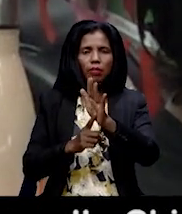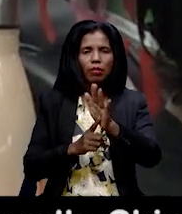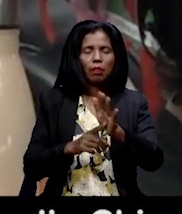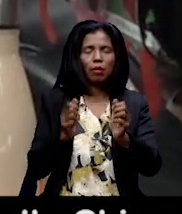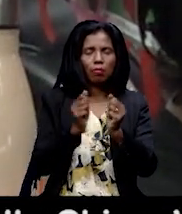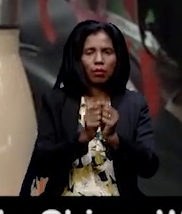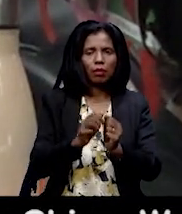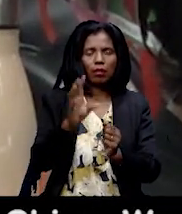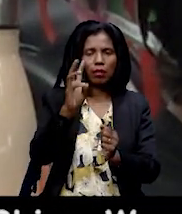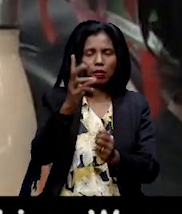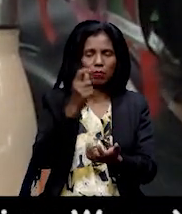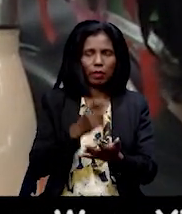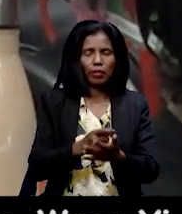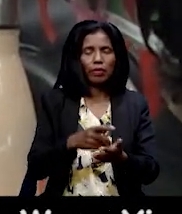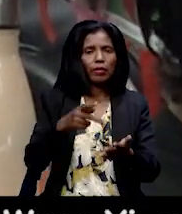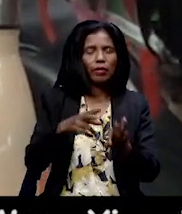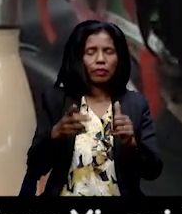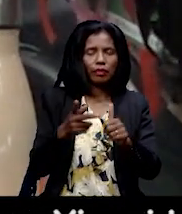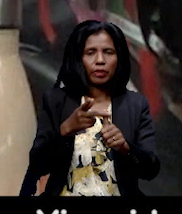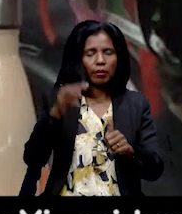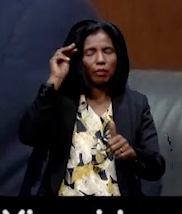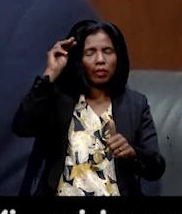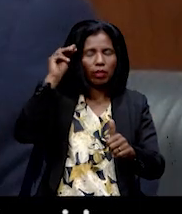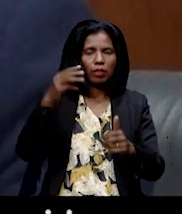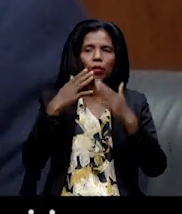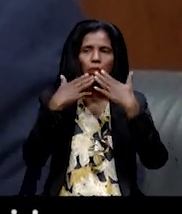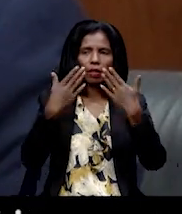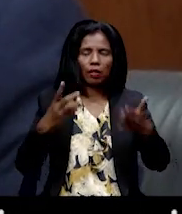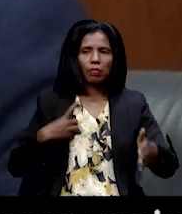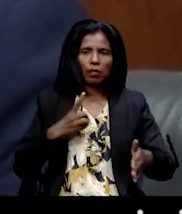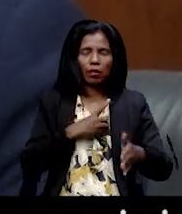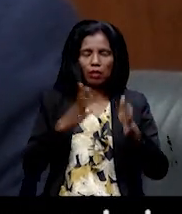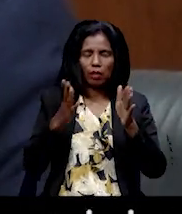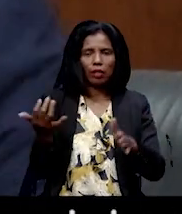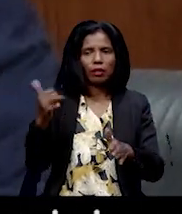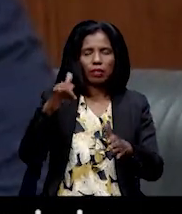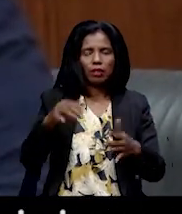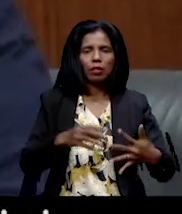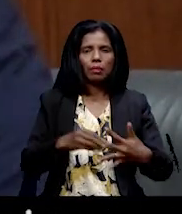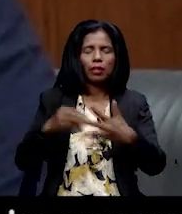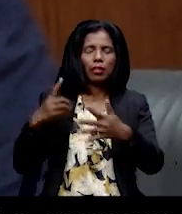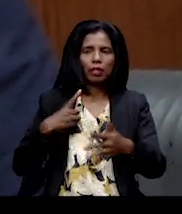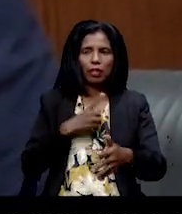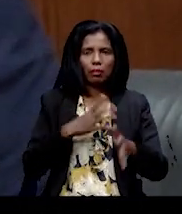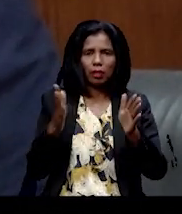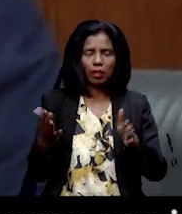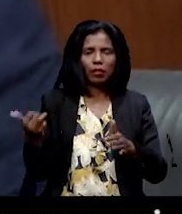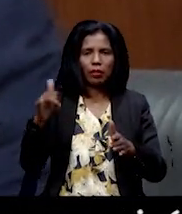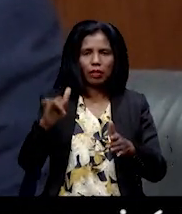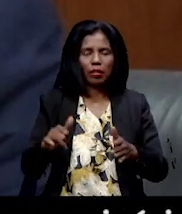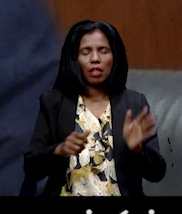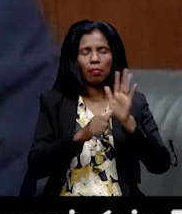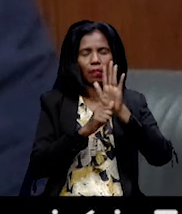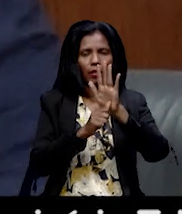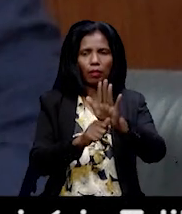liu. Vice-ministro do Interior Antônio Armindo agradece ao deputado Sira, Liliu, deputado proponente Sira, também apresenta